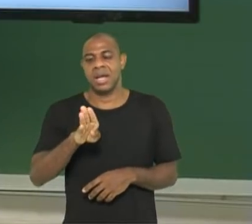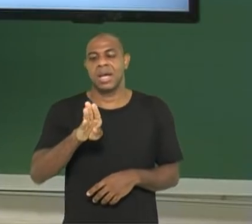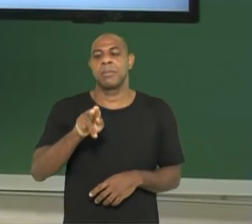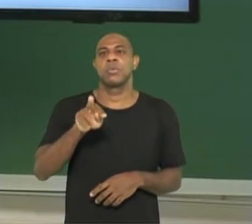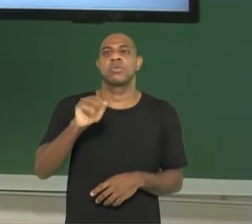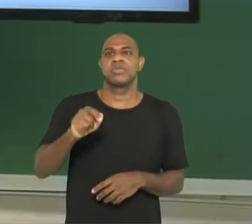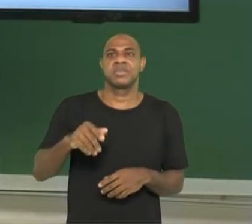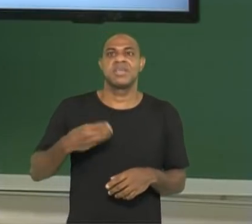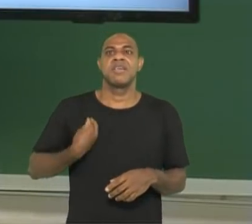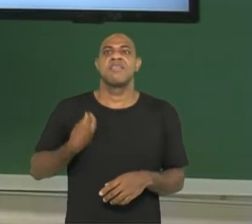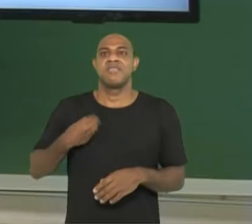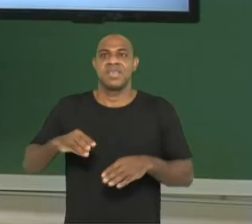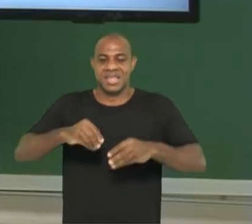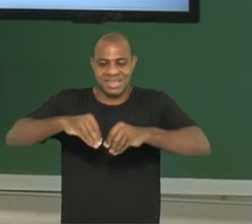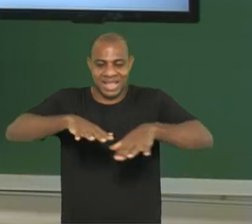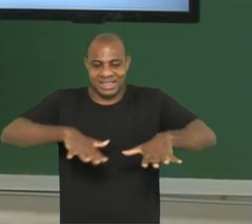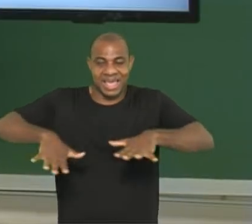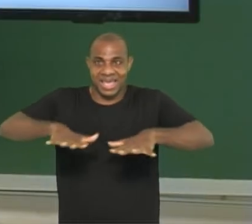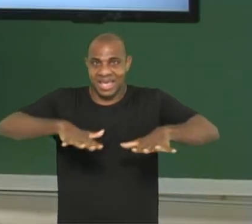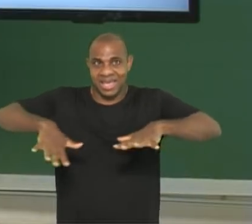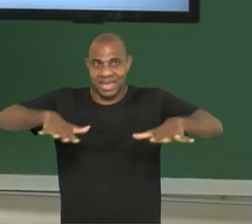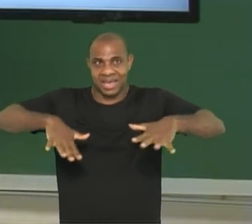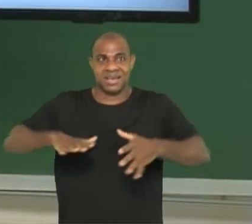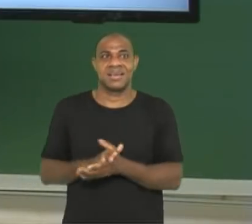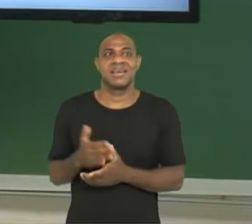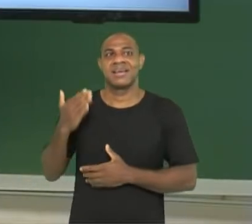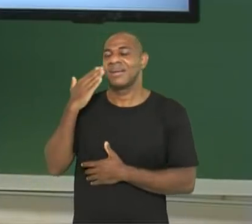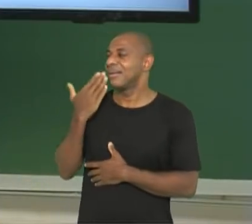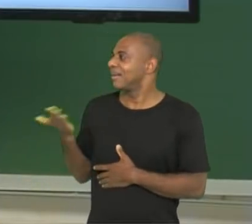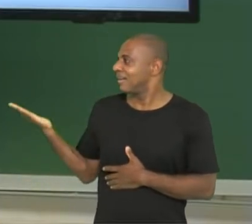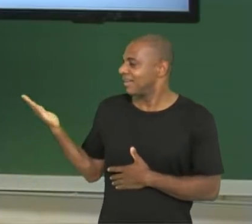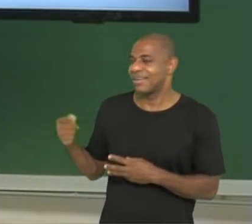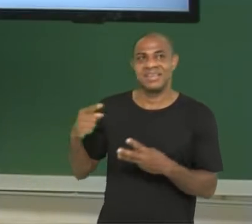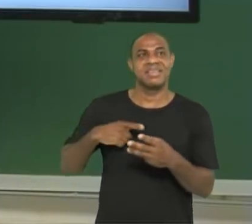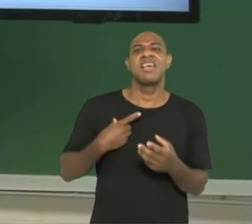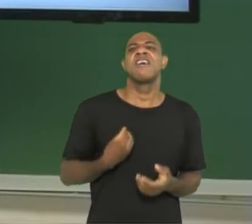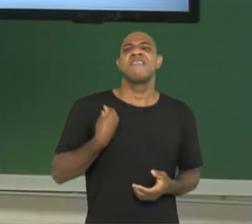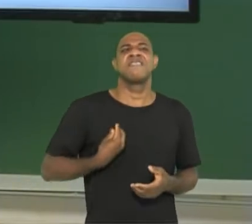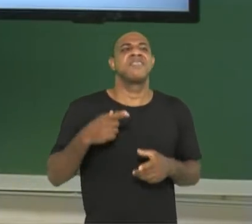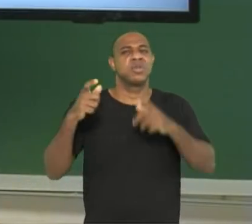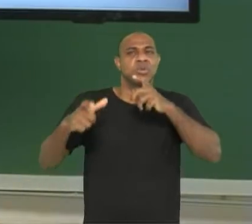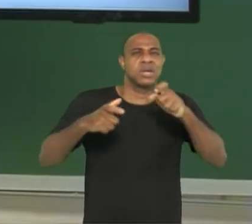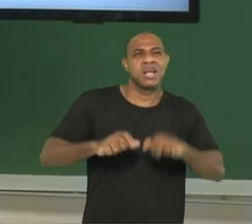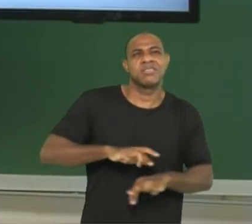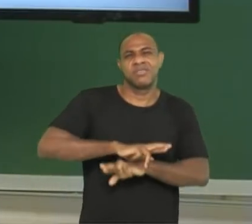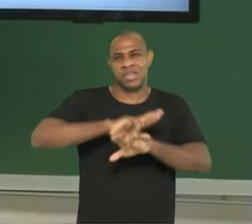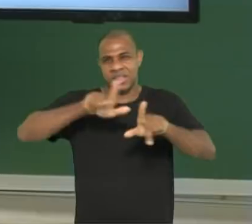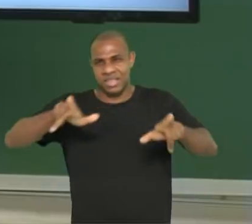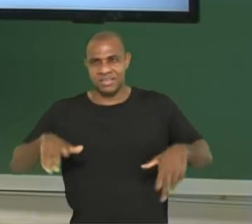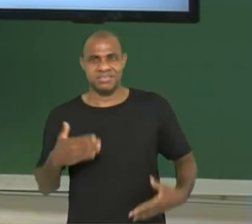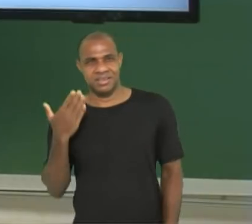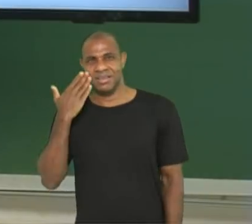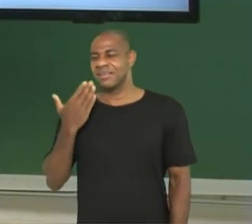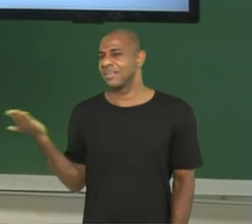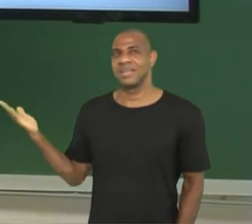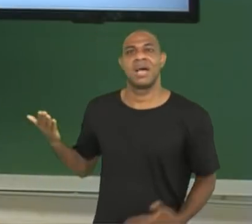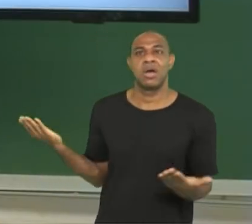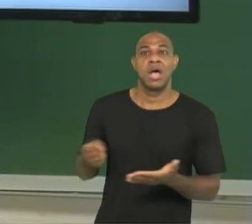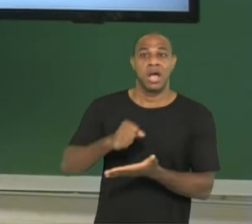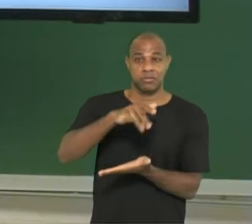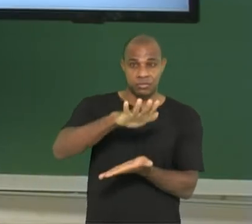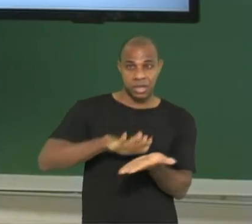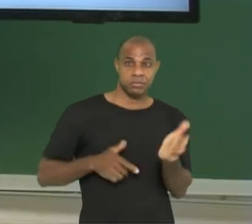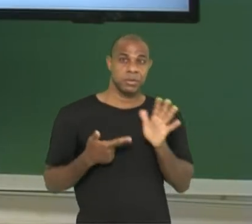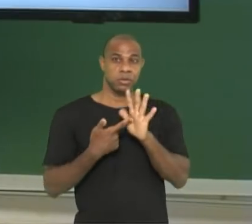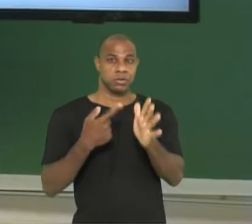doce. Então, eles têm hábitos alimentares diferentes e lugares diferentes onde eles habitam. Agora, um exercício para a